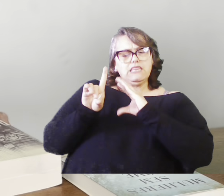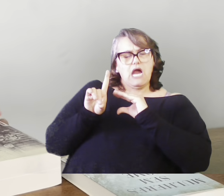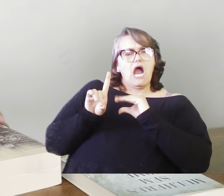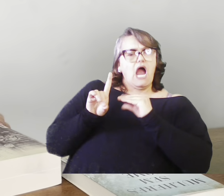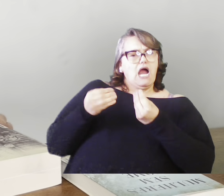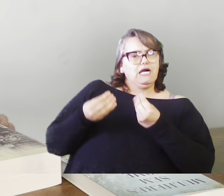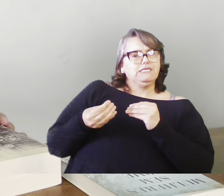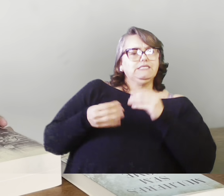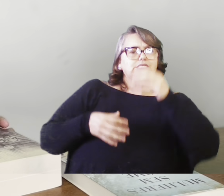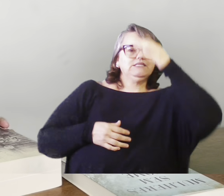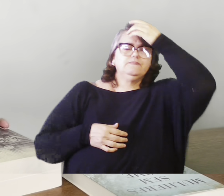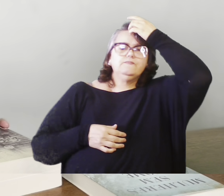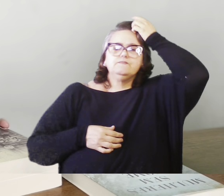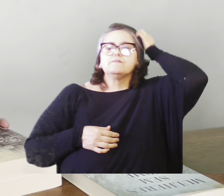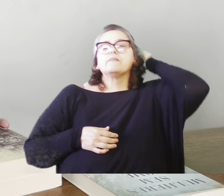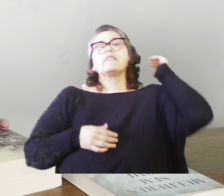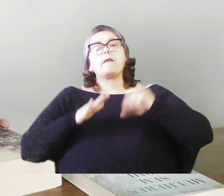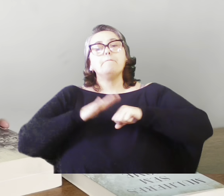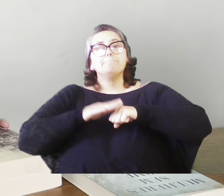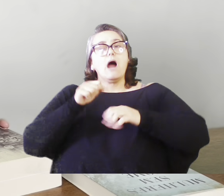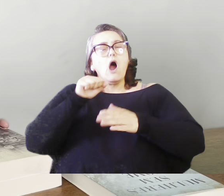mais